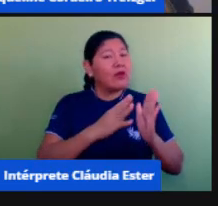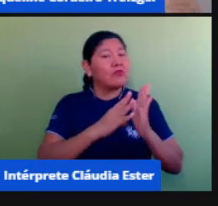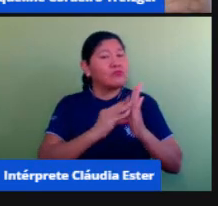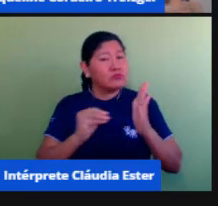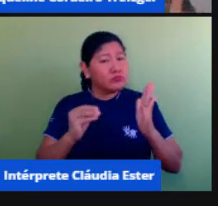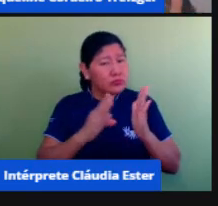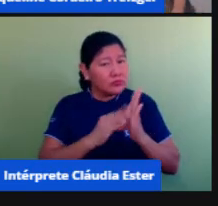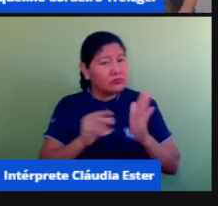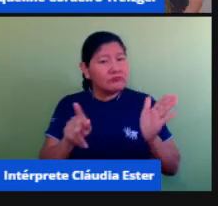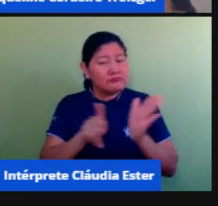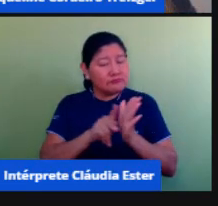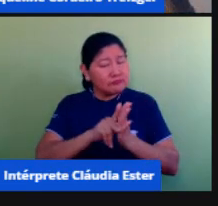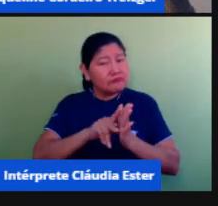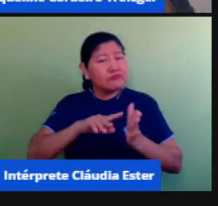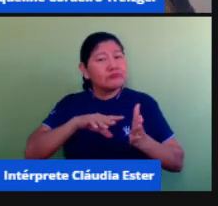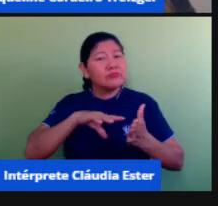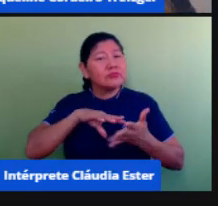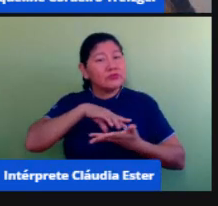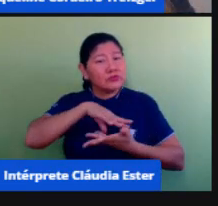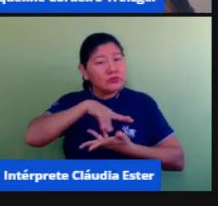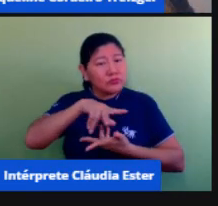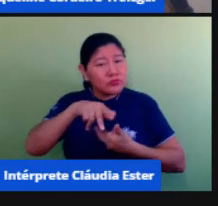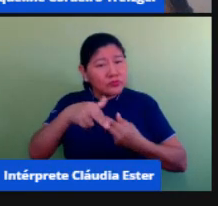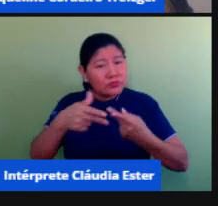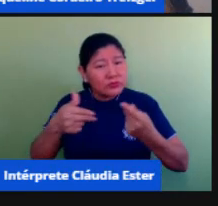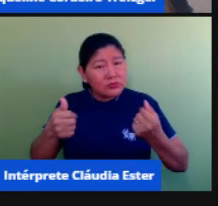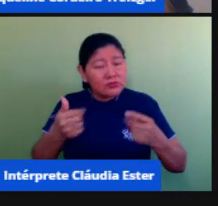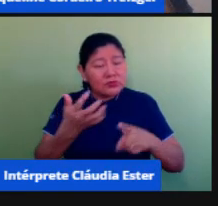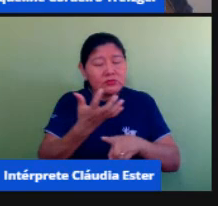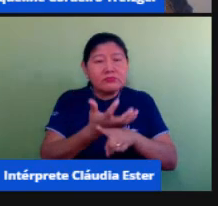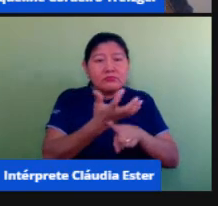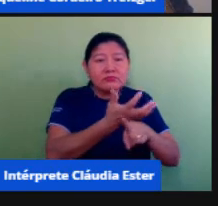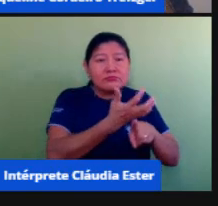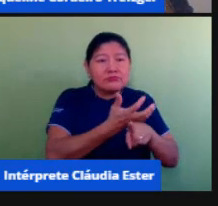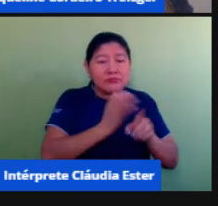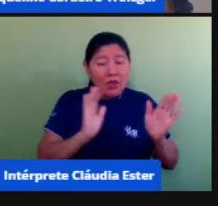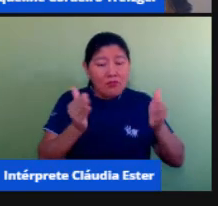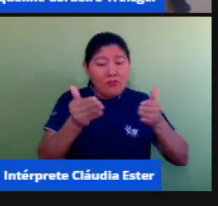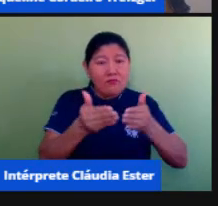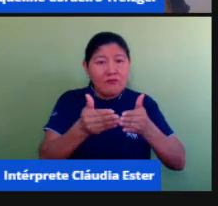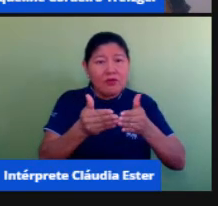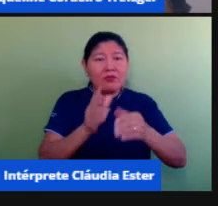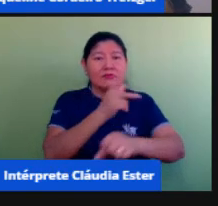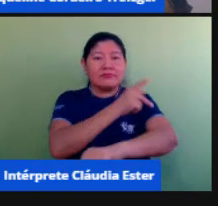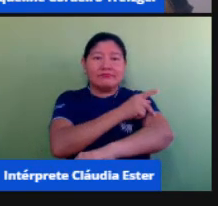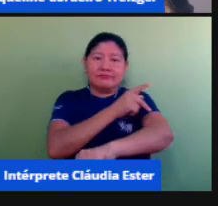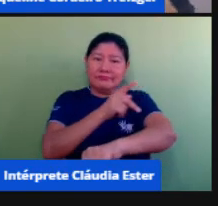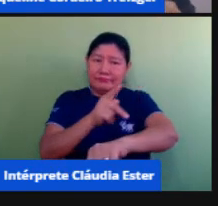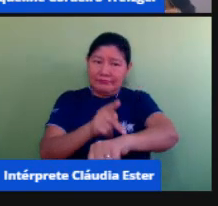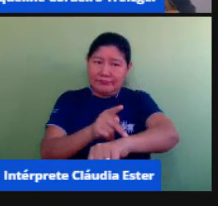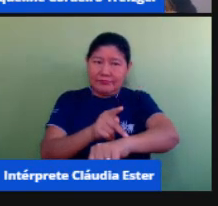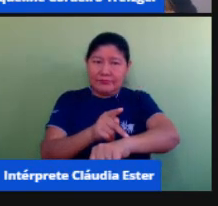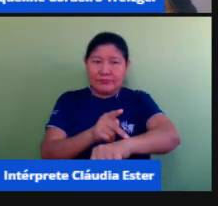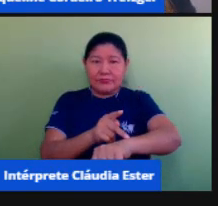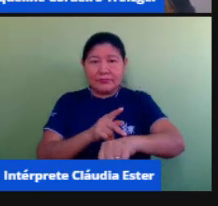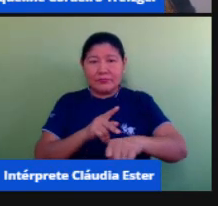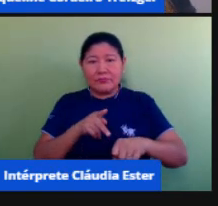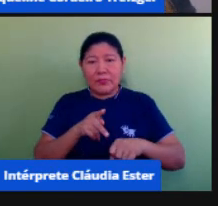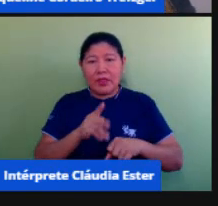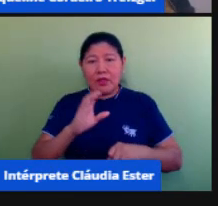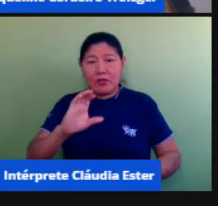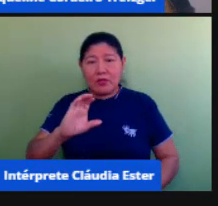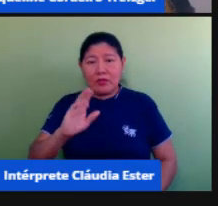mundo, de ciências e de educação trazidas em prática pedagógica. Então, o Chueri, quando ele traz esse pontuamento, nós